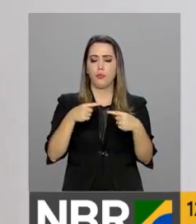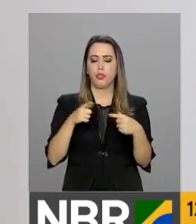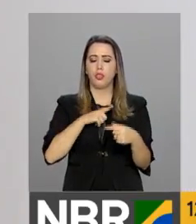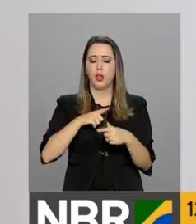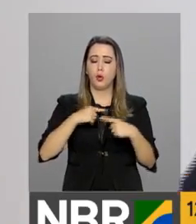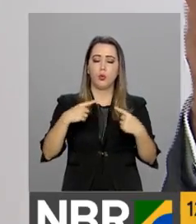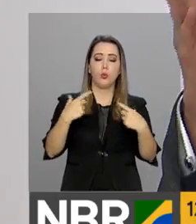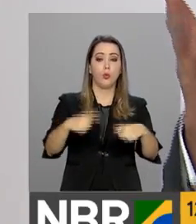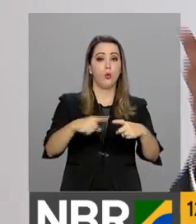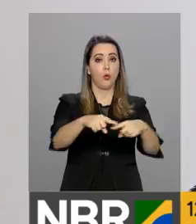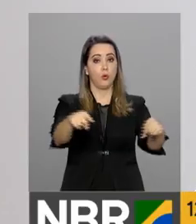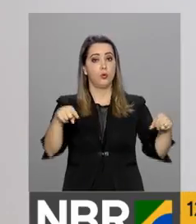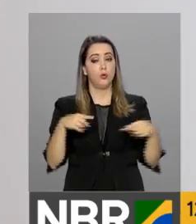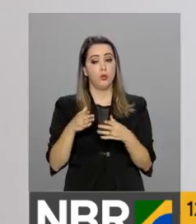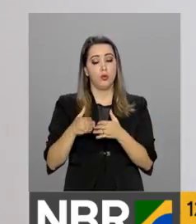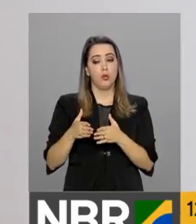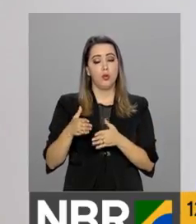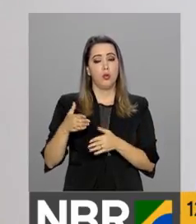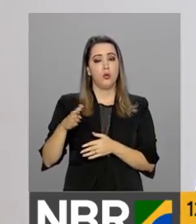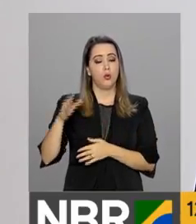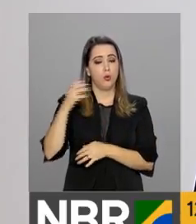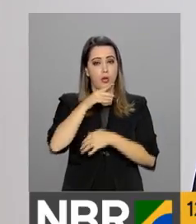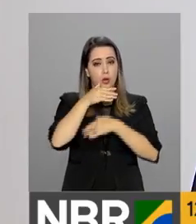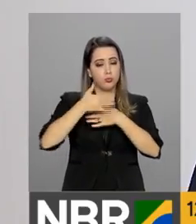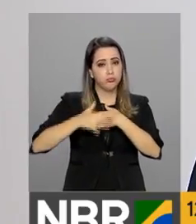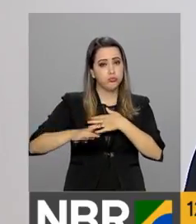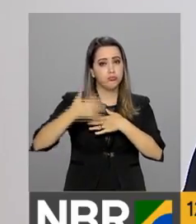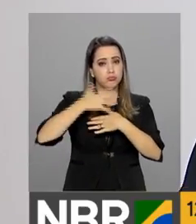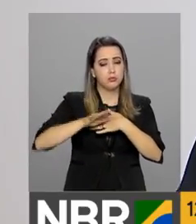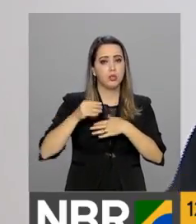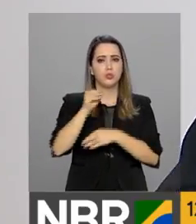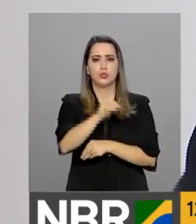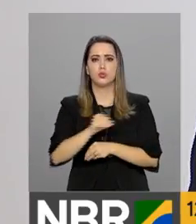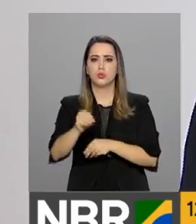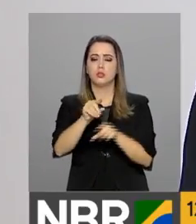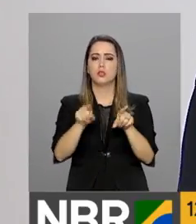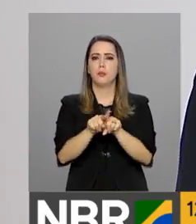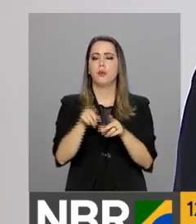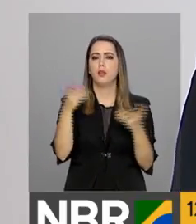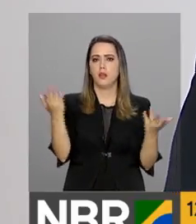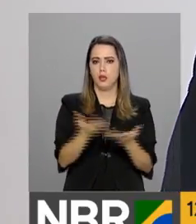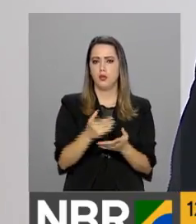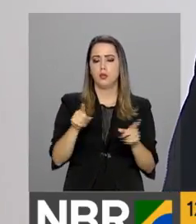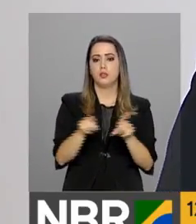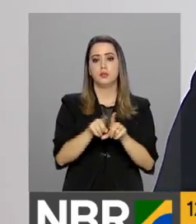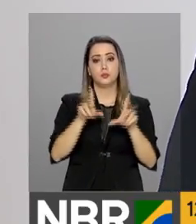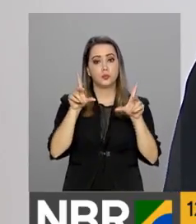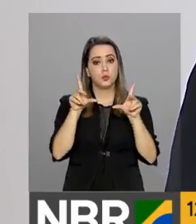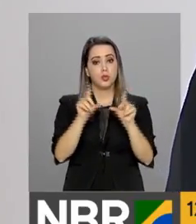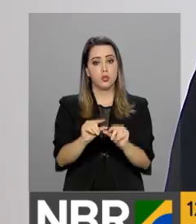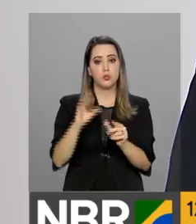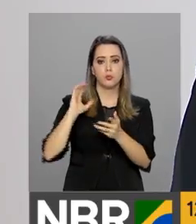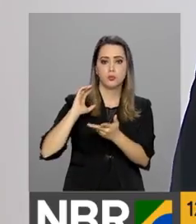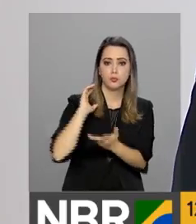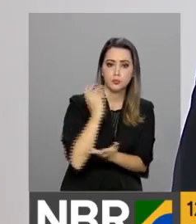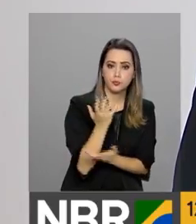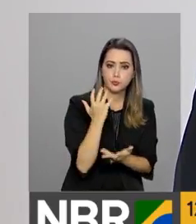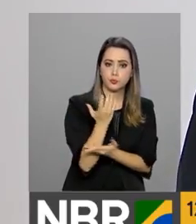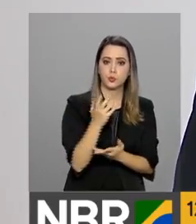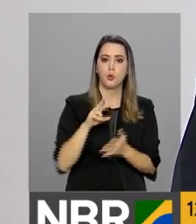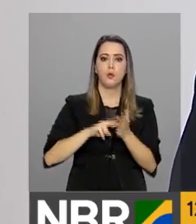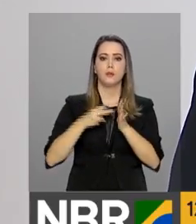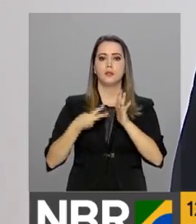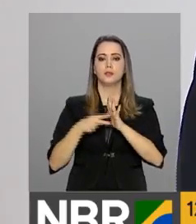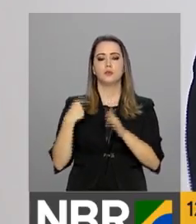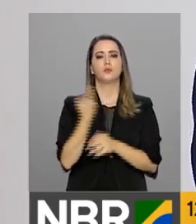com a possibilidade de aumentar é mais 20% desse desmatamento ou seja fizemos muito pelo meio ambiente